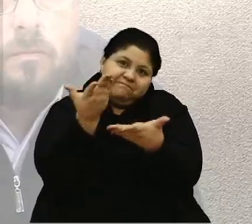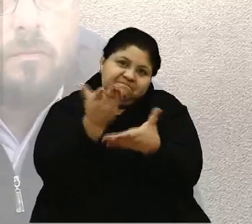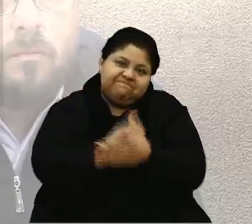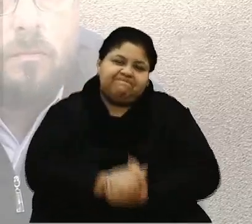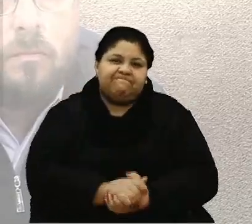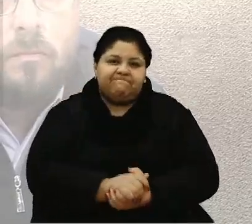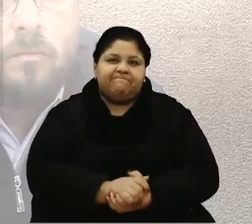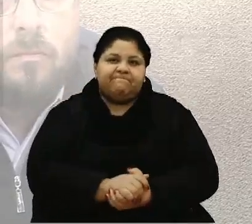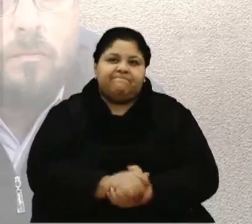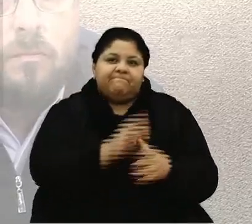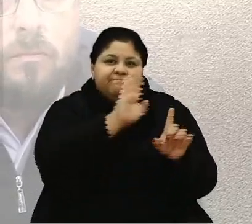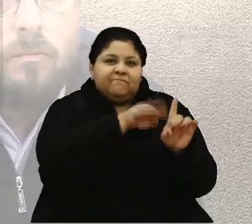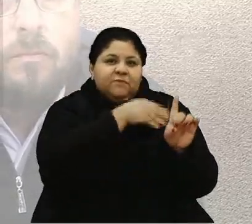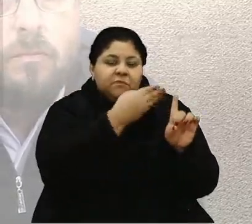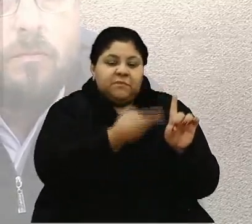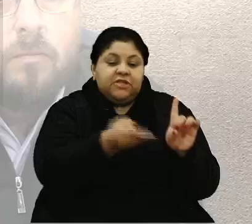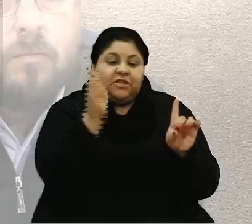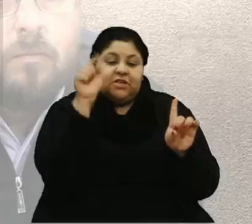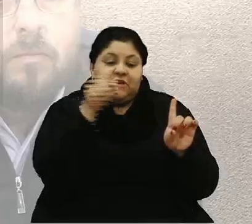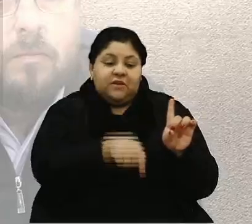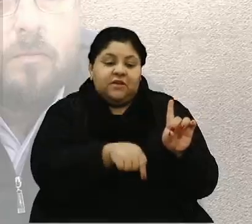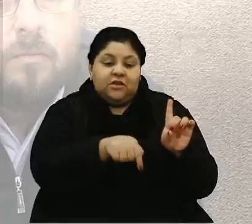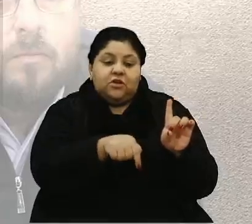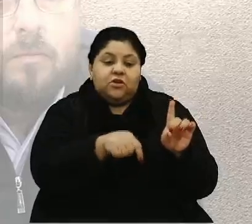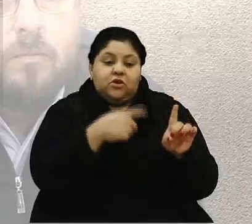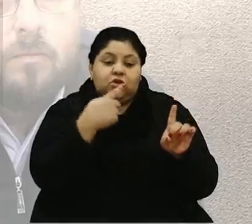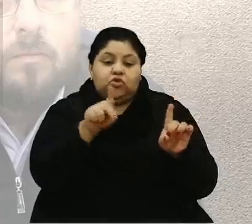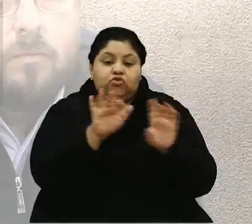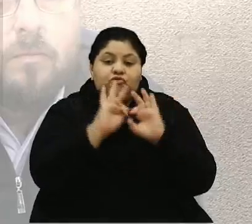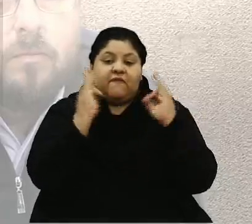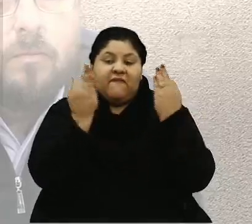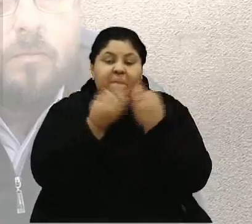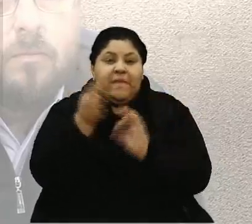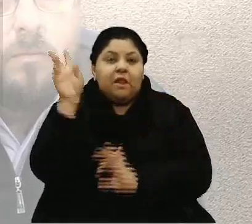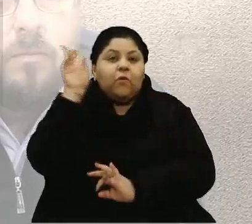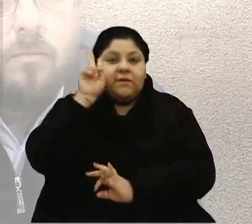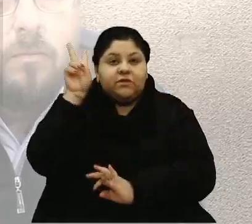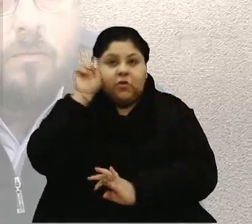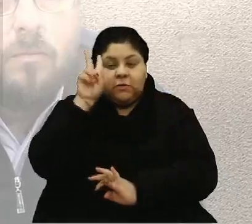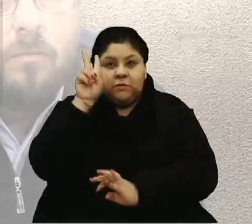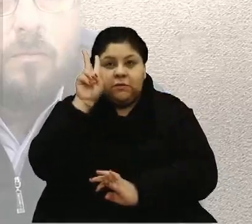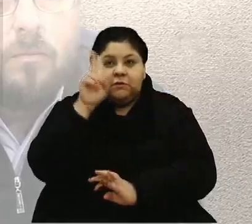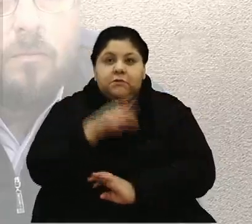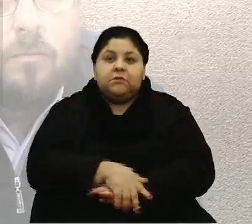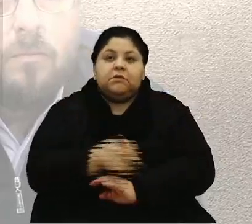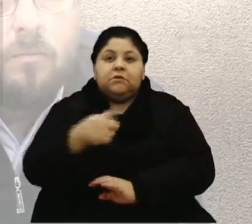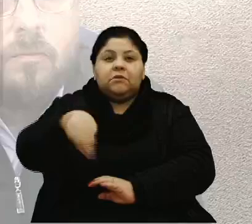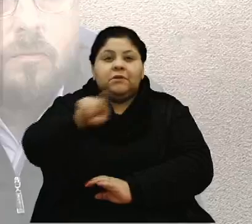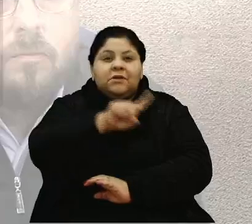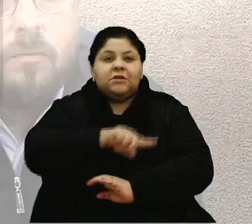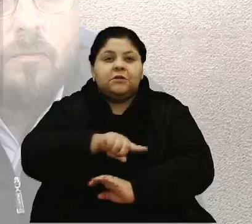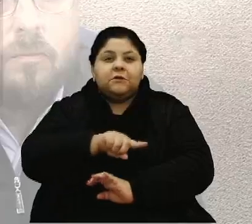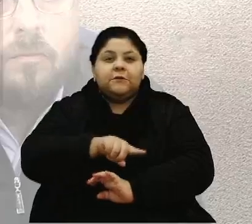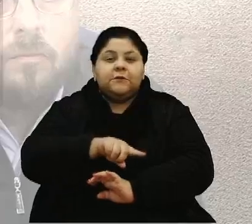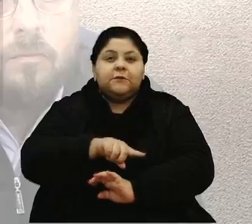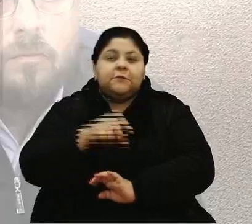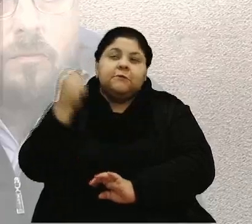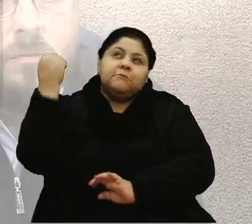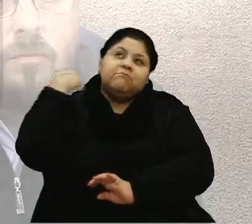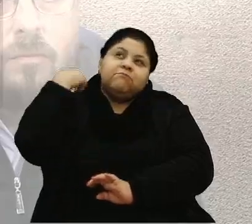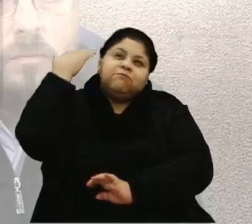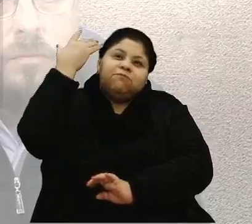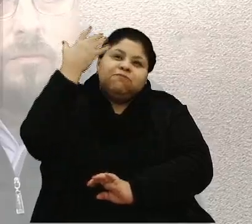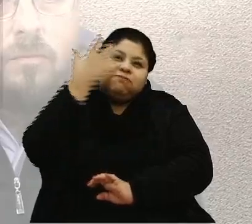O homenageado aqui, com sua família, com sua história, e a gente puxa e